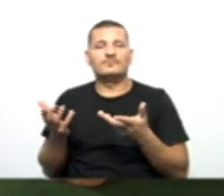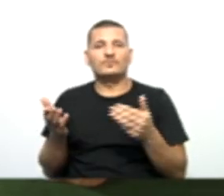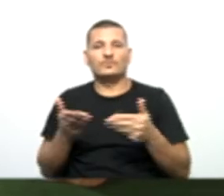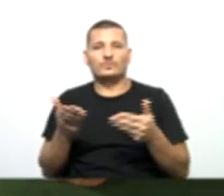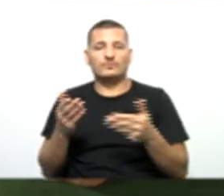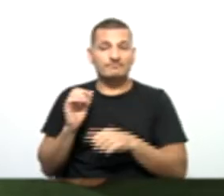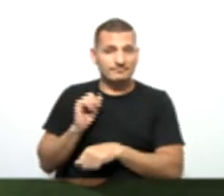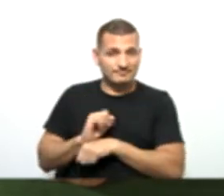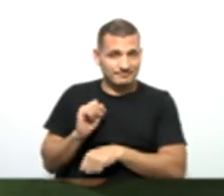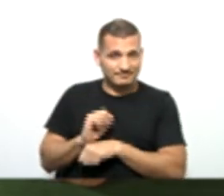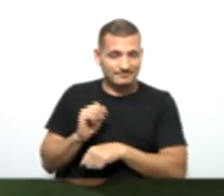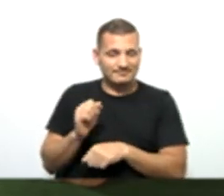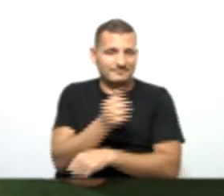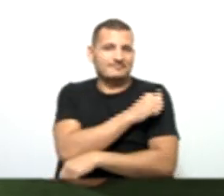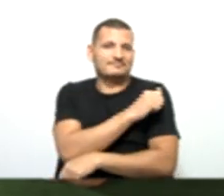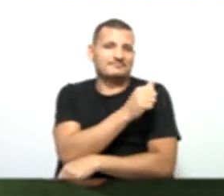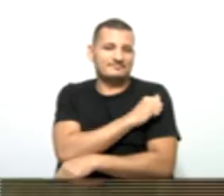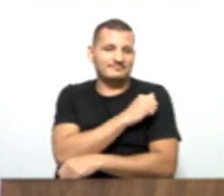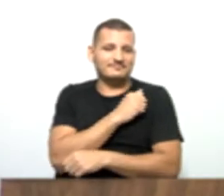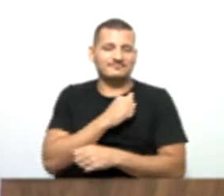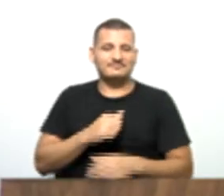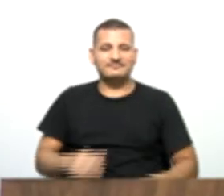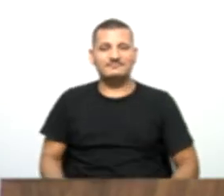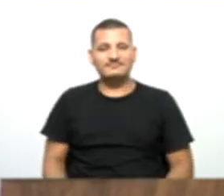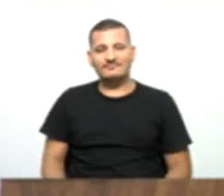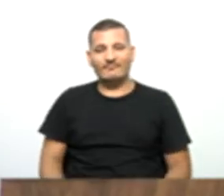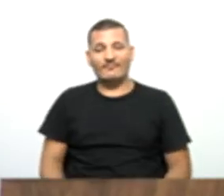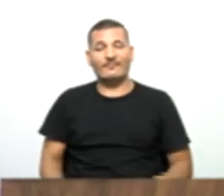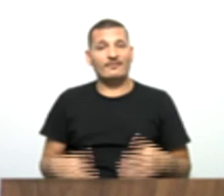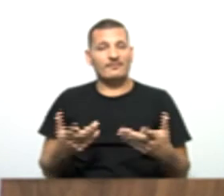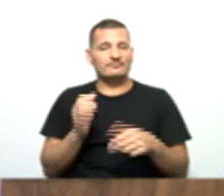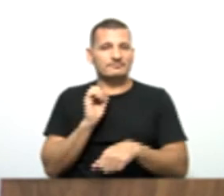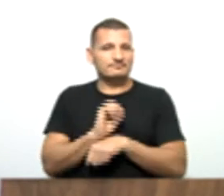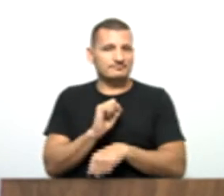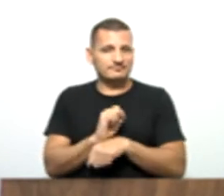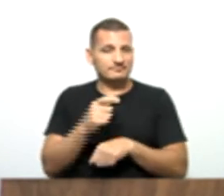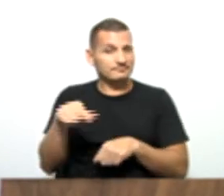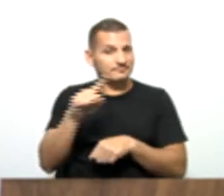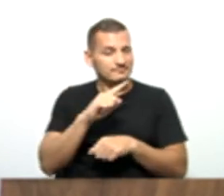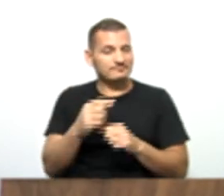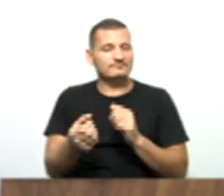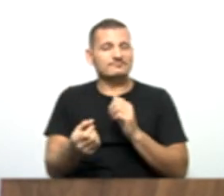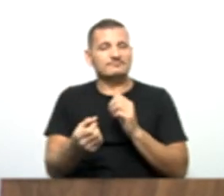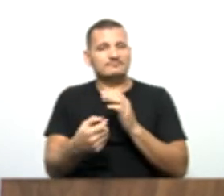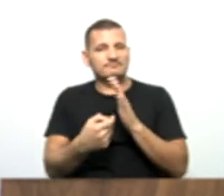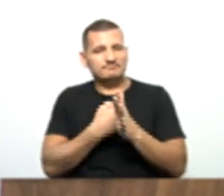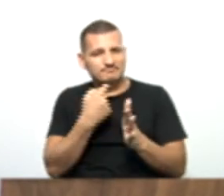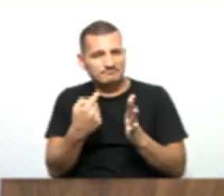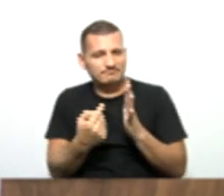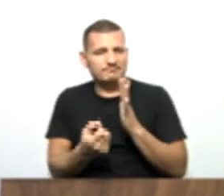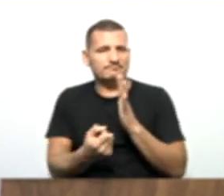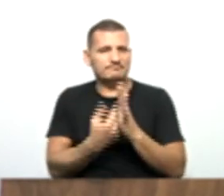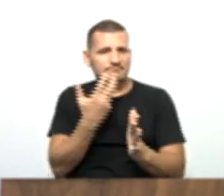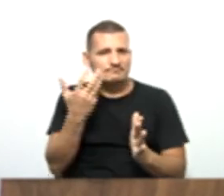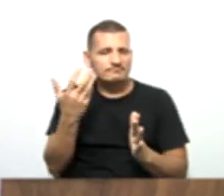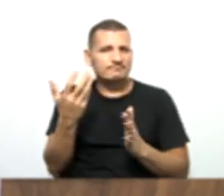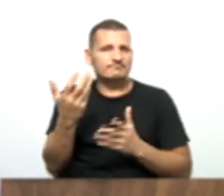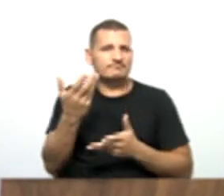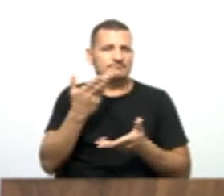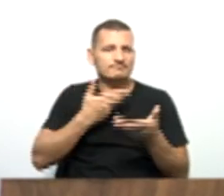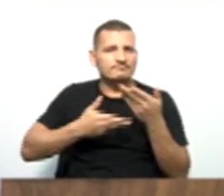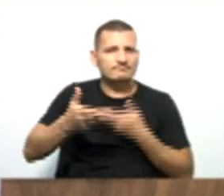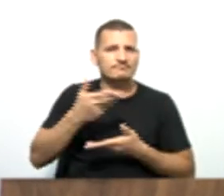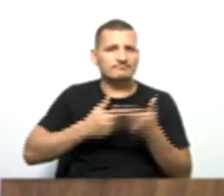hoje dos alunos também, né? Aí. Isso, aguardamos a contribuição de você, de todos os polos participando, interagindo da